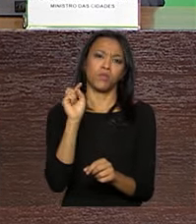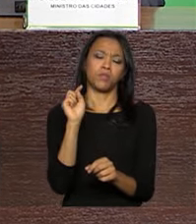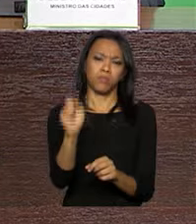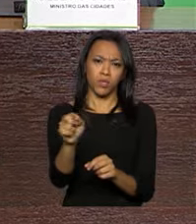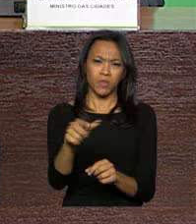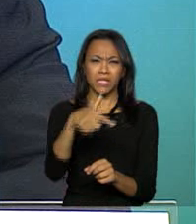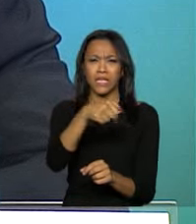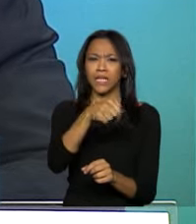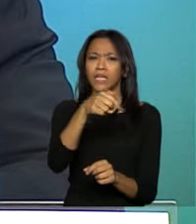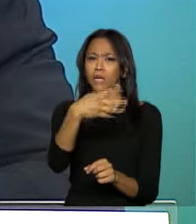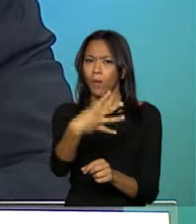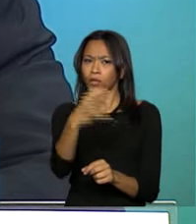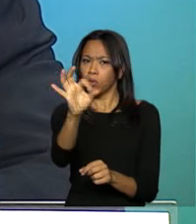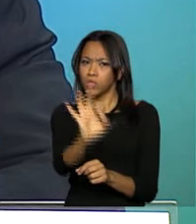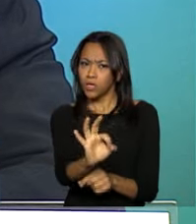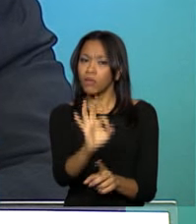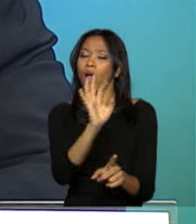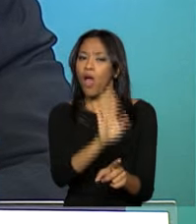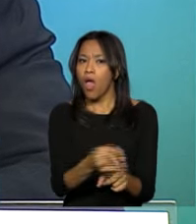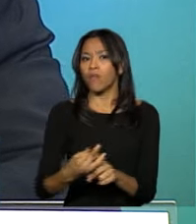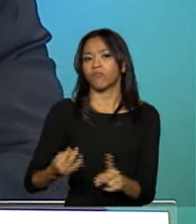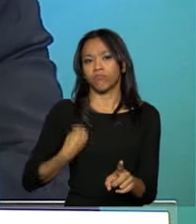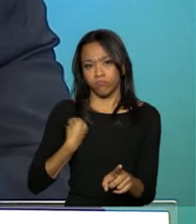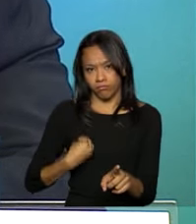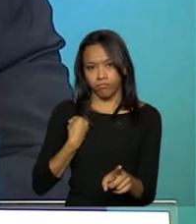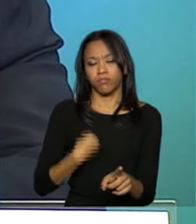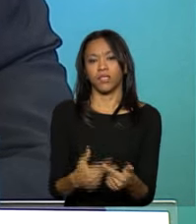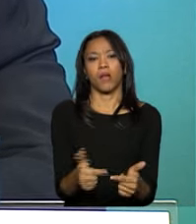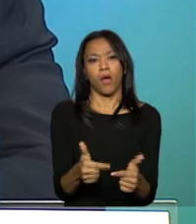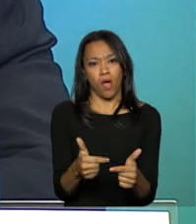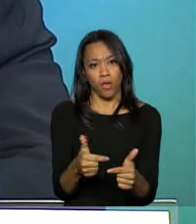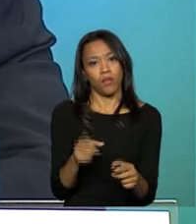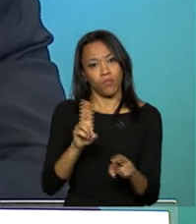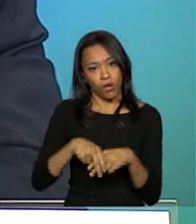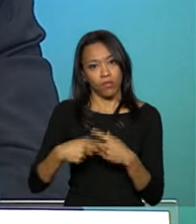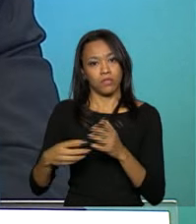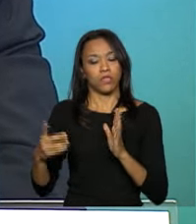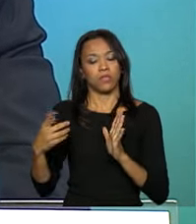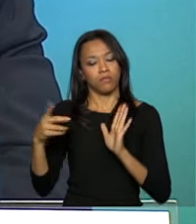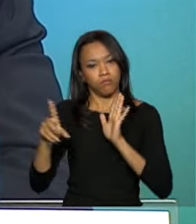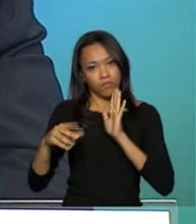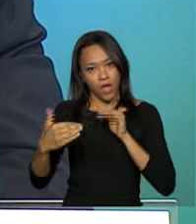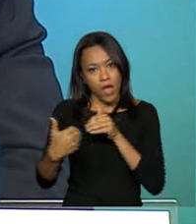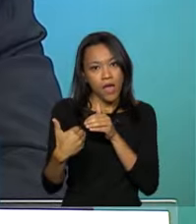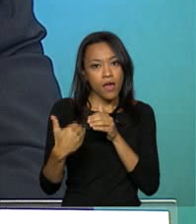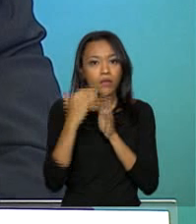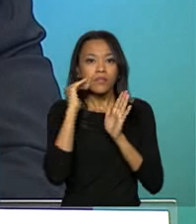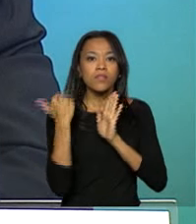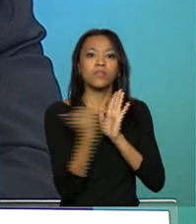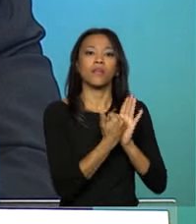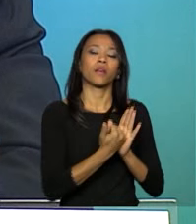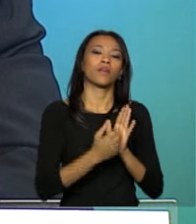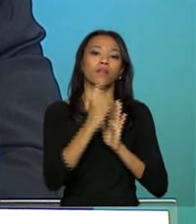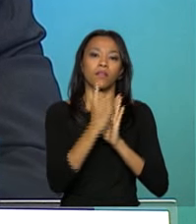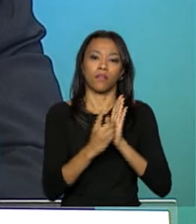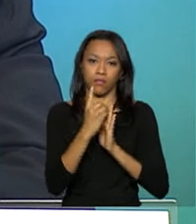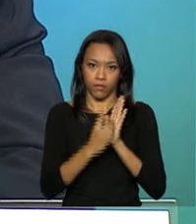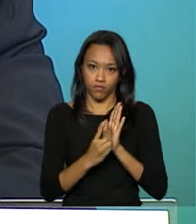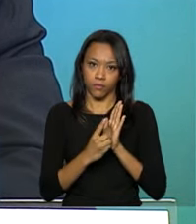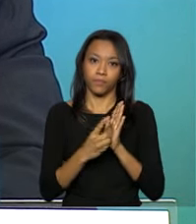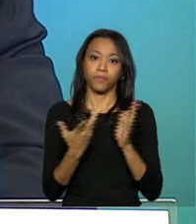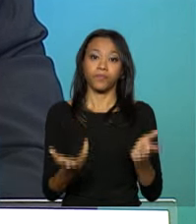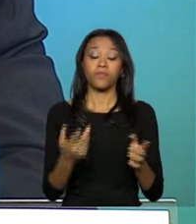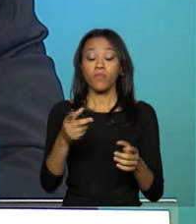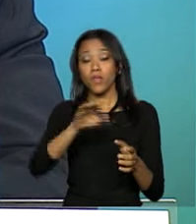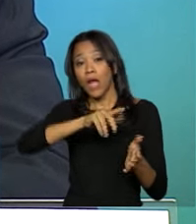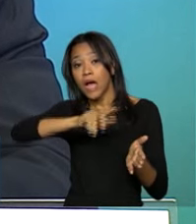22.000 pessoas são Funcionários Públicos isso até por decreto presidencial a maior parte eh dos dasas são Funcionários Públicos dos